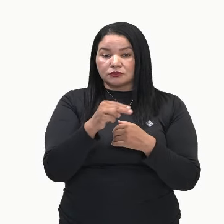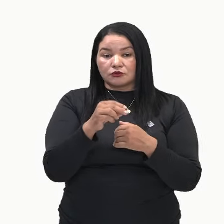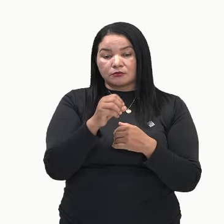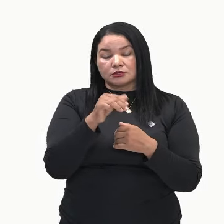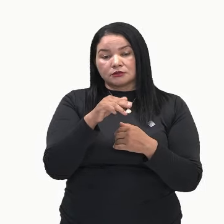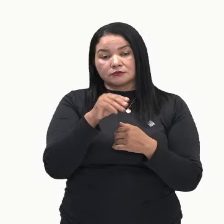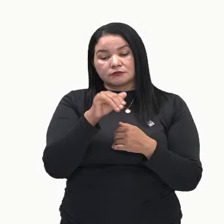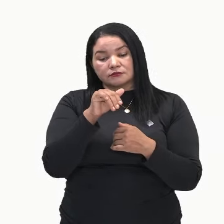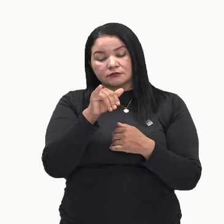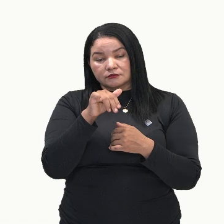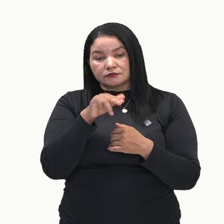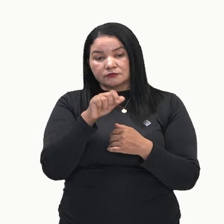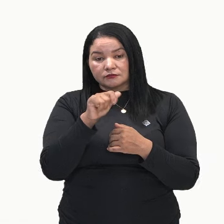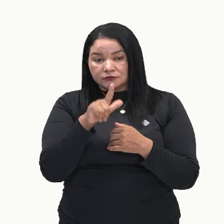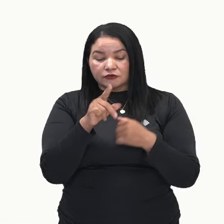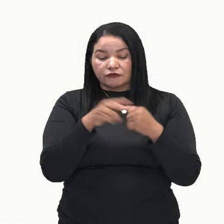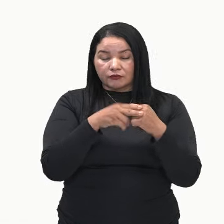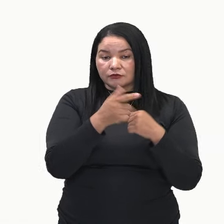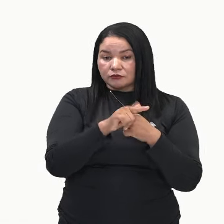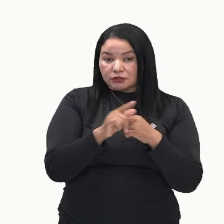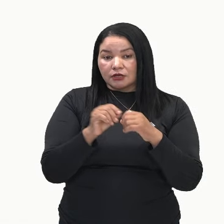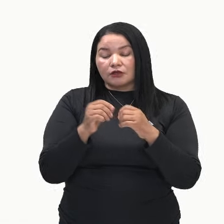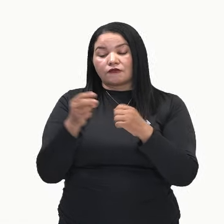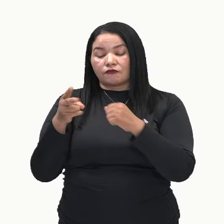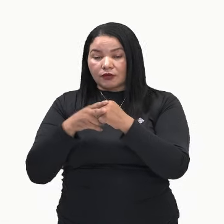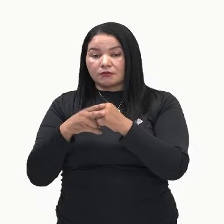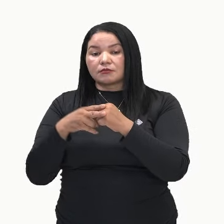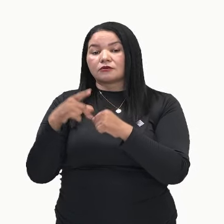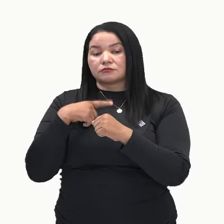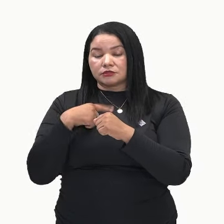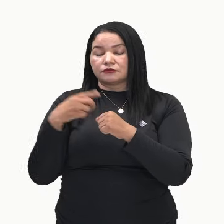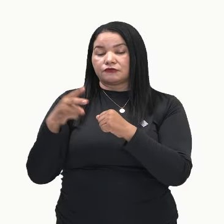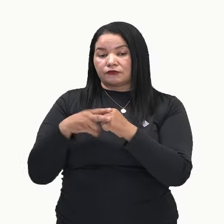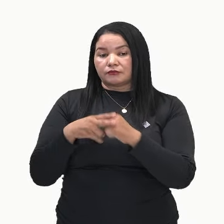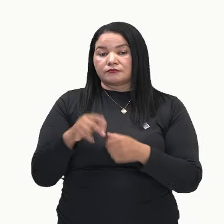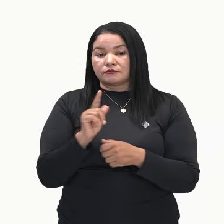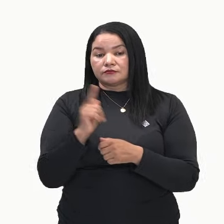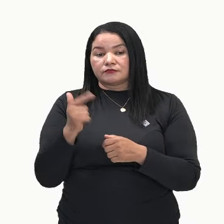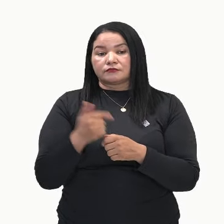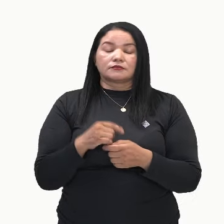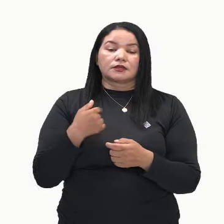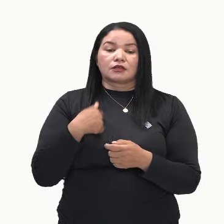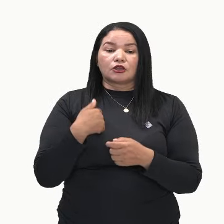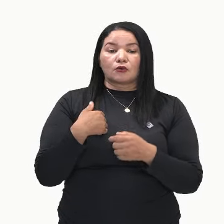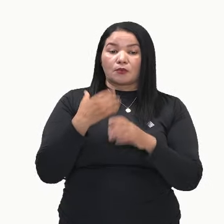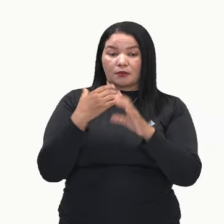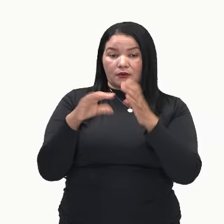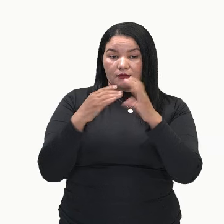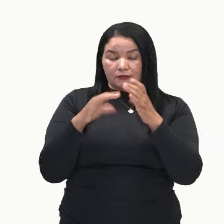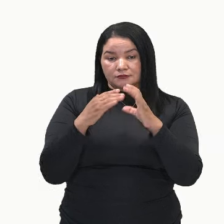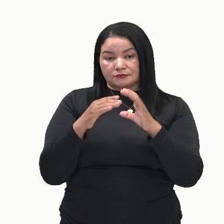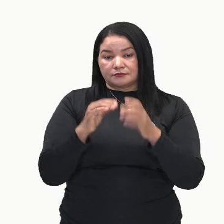A gente tem alguns exemplos aqui, né? Eu canto. Cantar é uma ação? Sim, então é